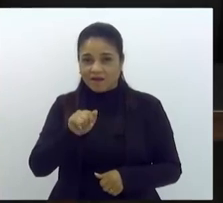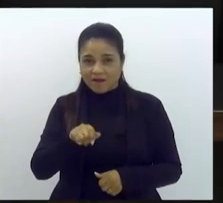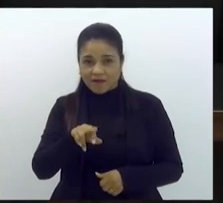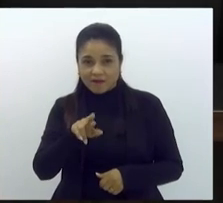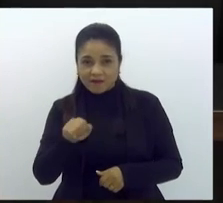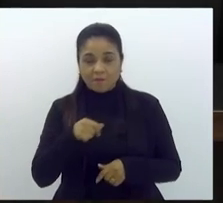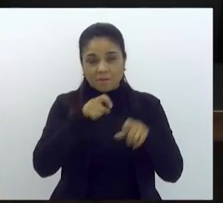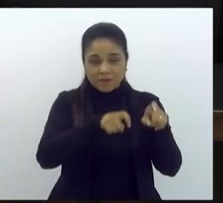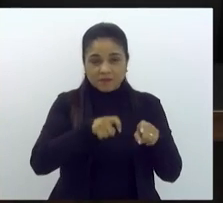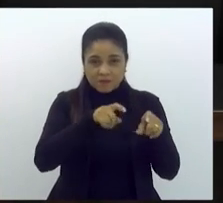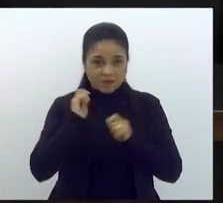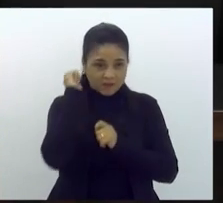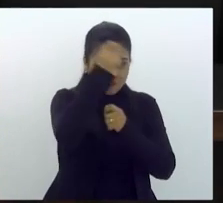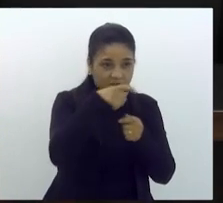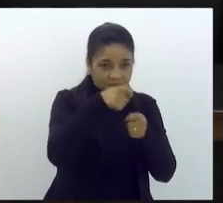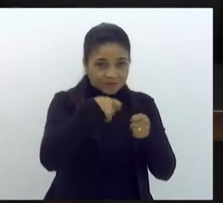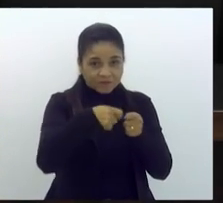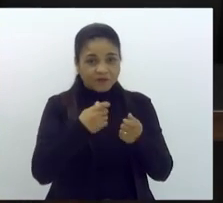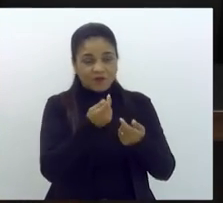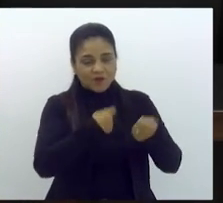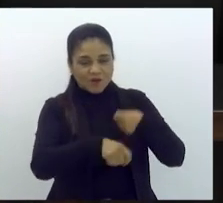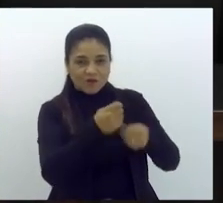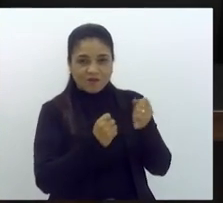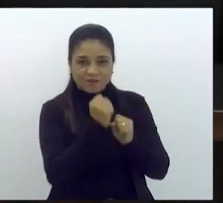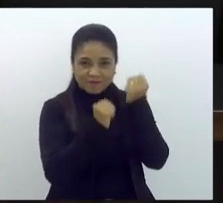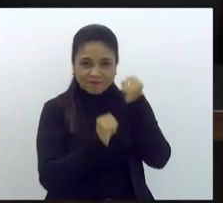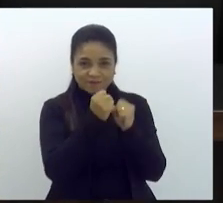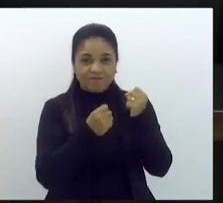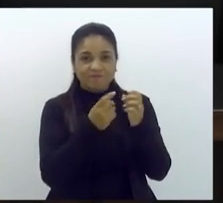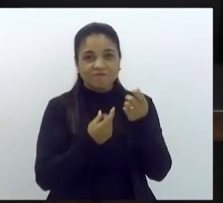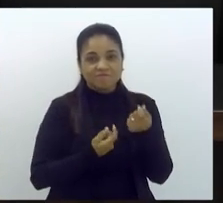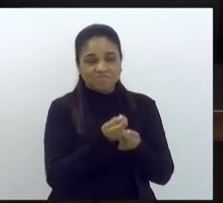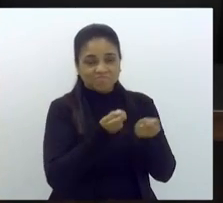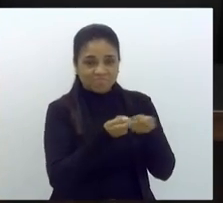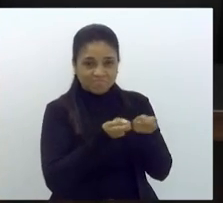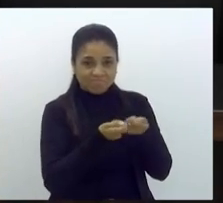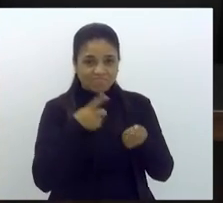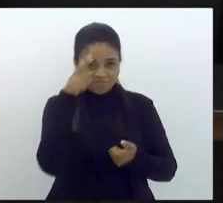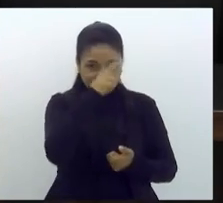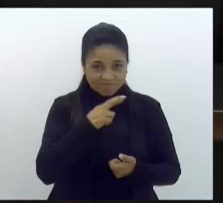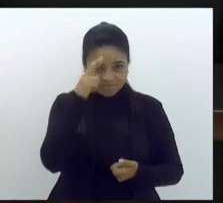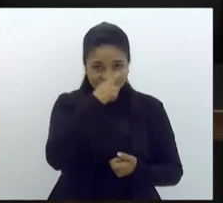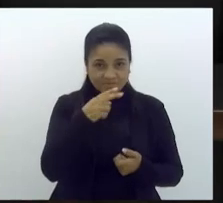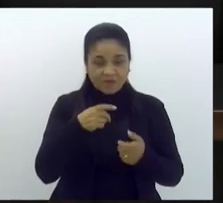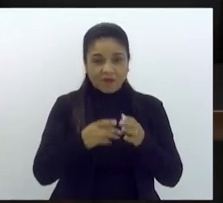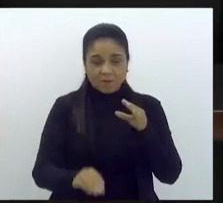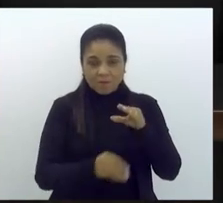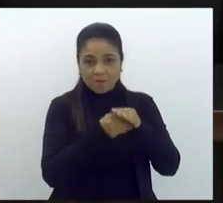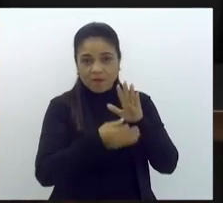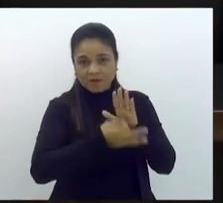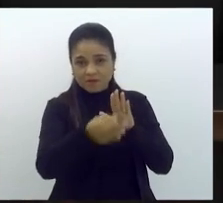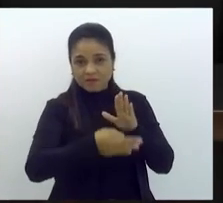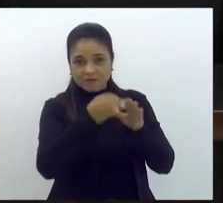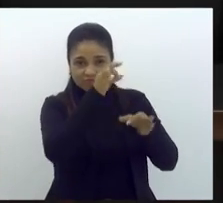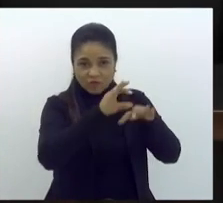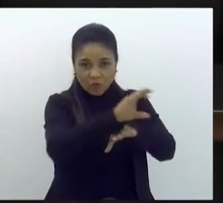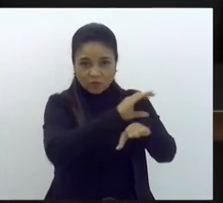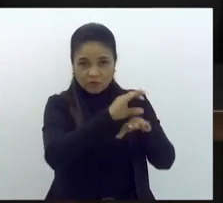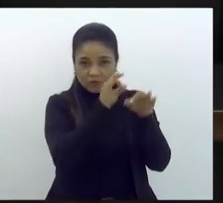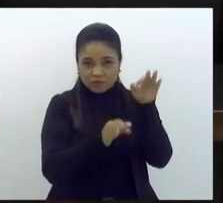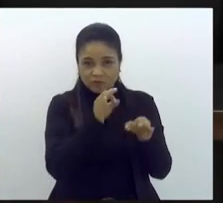Pesqueira de Economia indústrias começam orçamentos finais de fiscalização financeira e controle para emitir parecer pela comissão de construção de Justiça